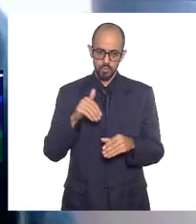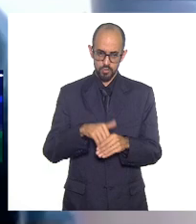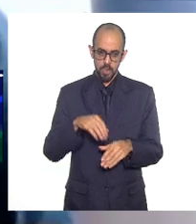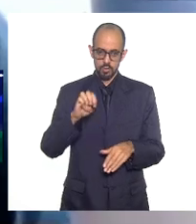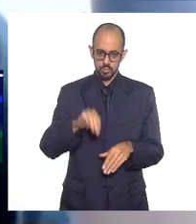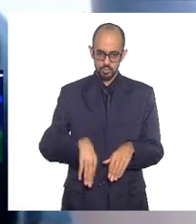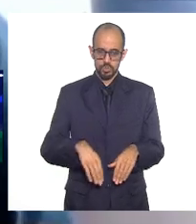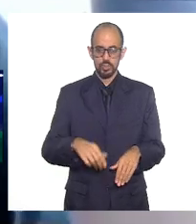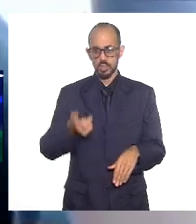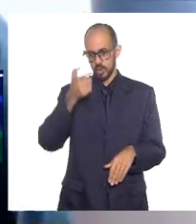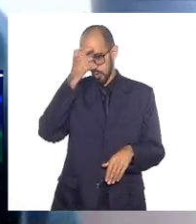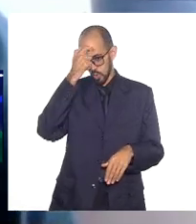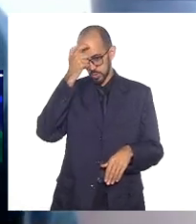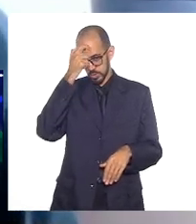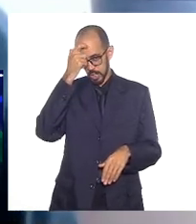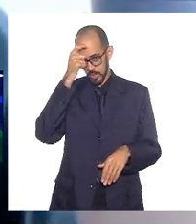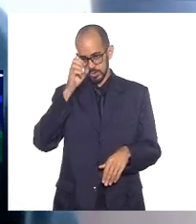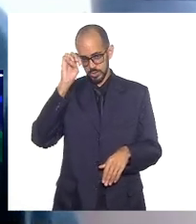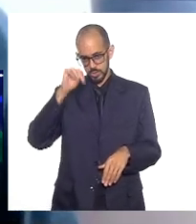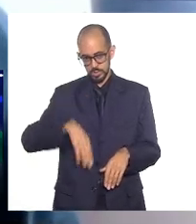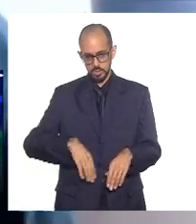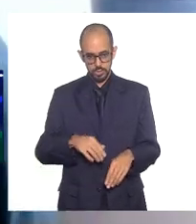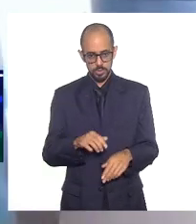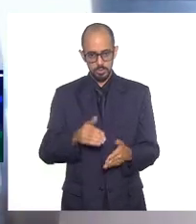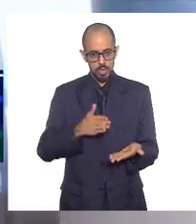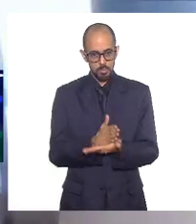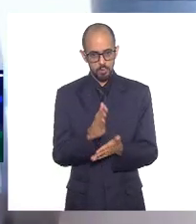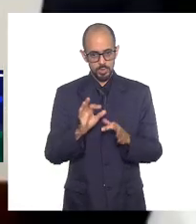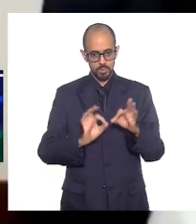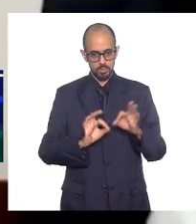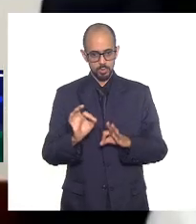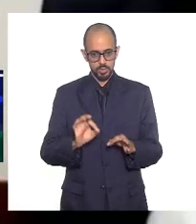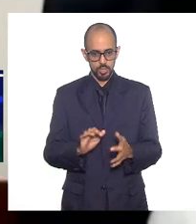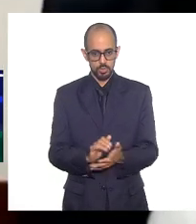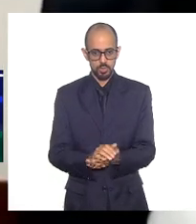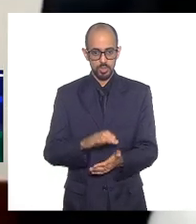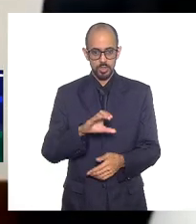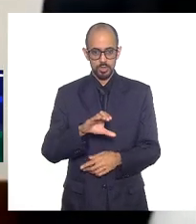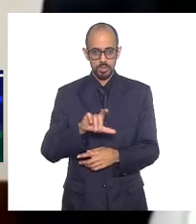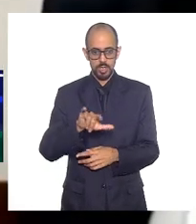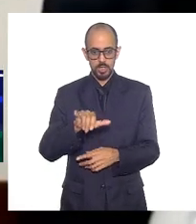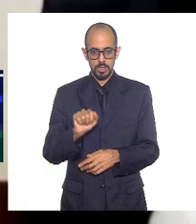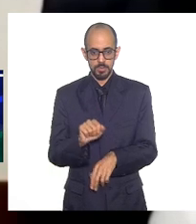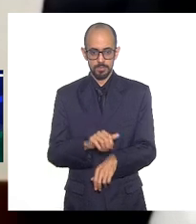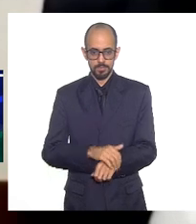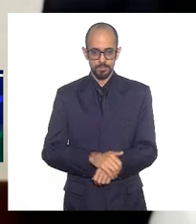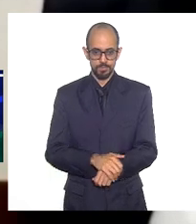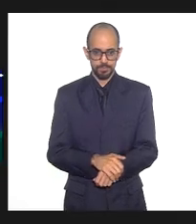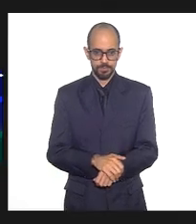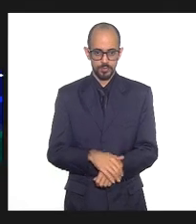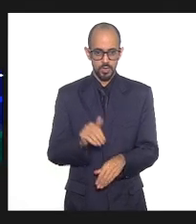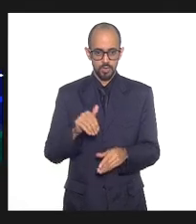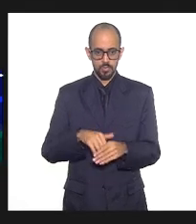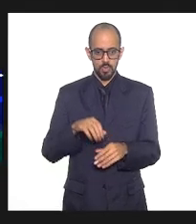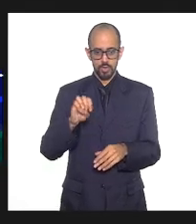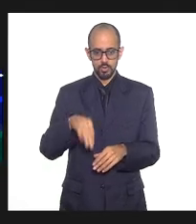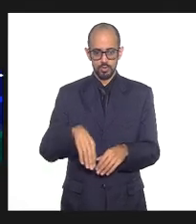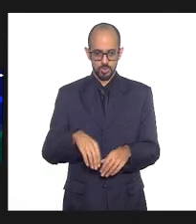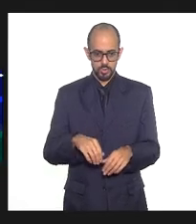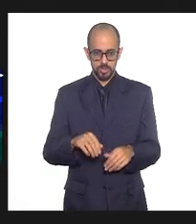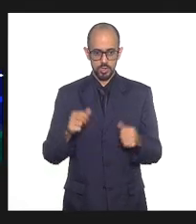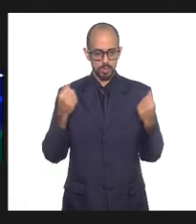sim, consciente, pela aprovação do projeto. Deputada Célia Jordão. Voto sim, presidente.